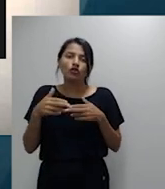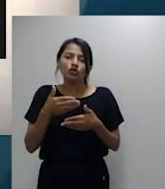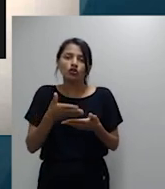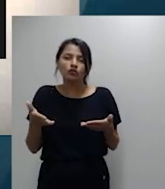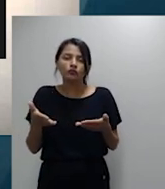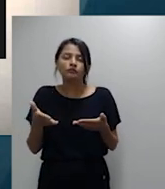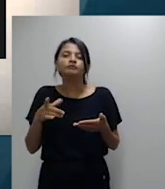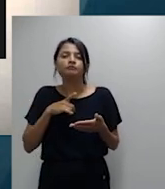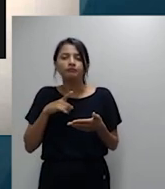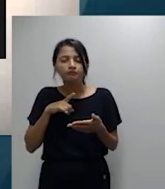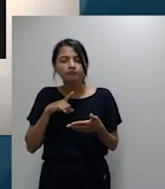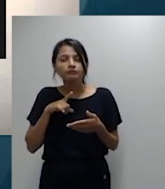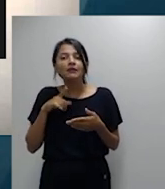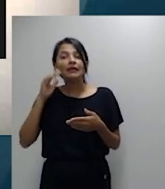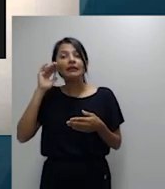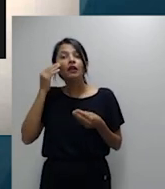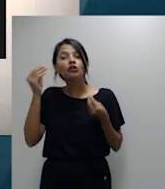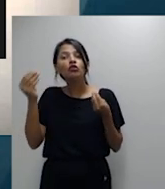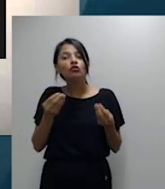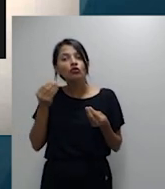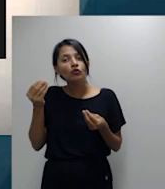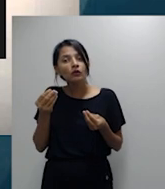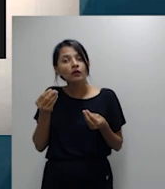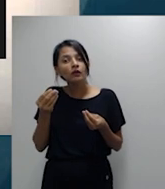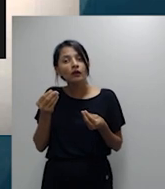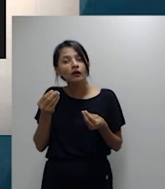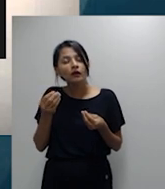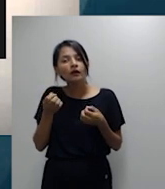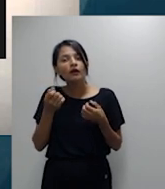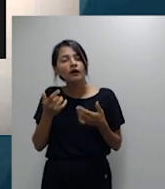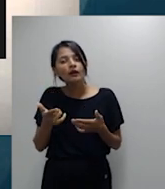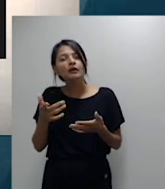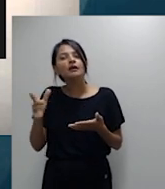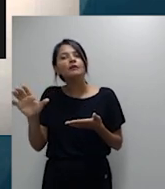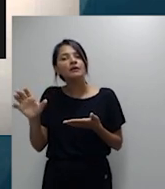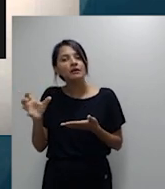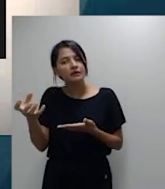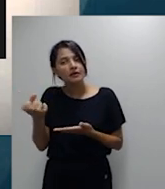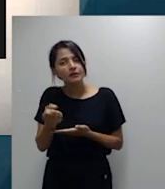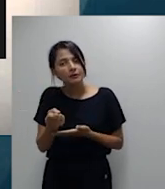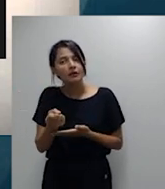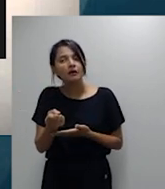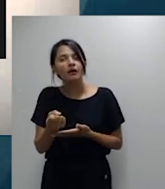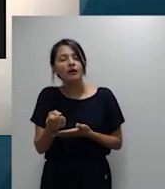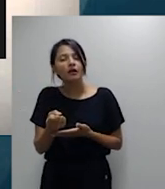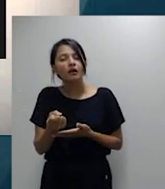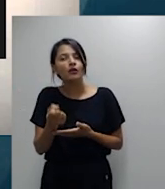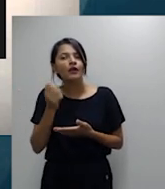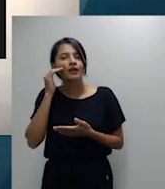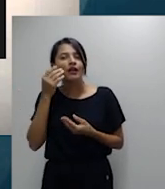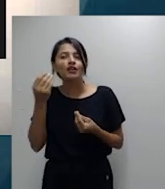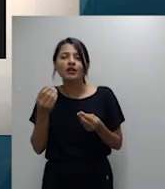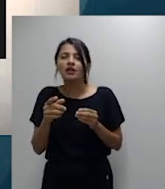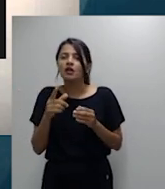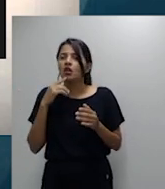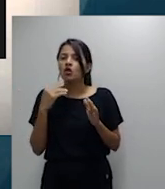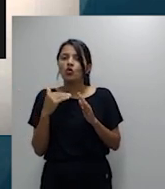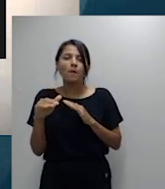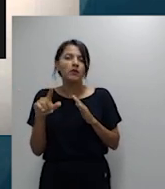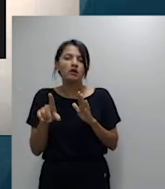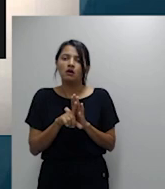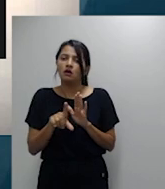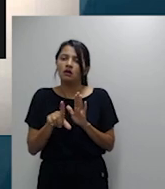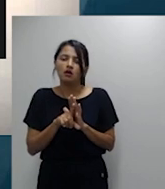tem 10 podem da EA boa-fé no recebimento o que tem que é legal esse foi nação